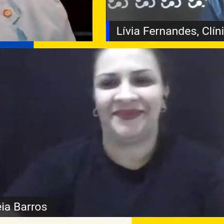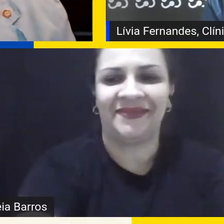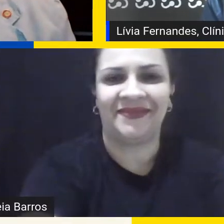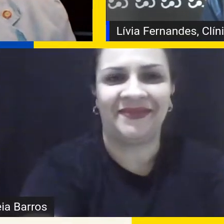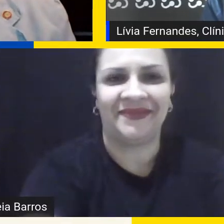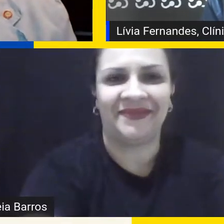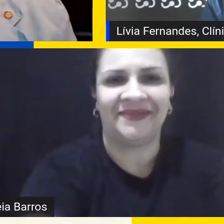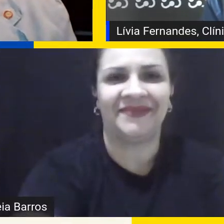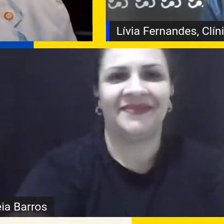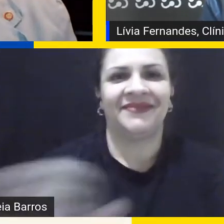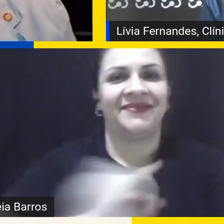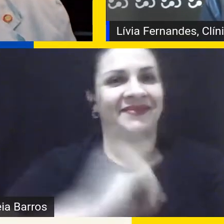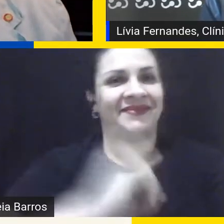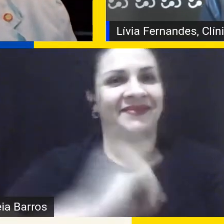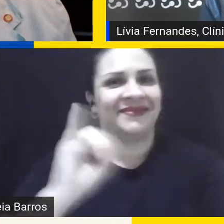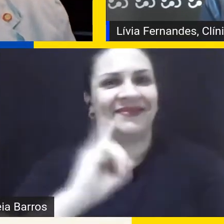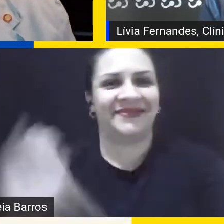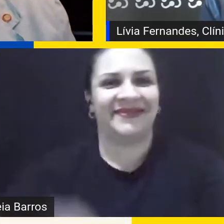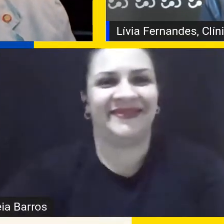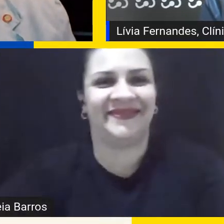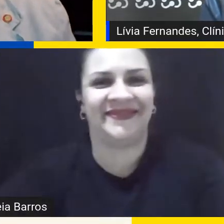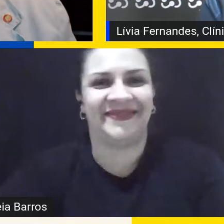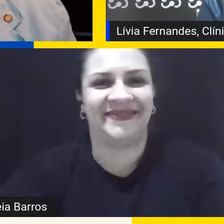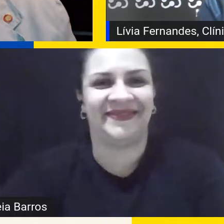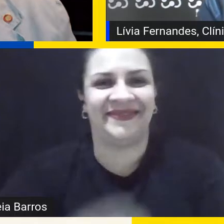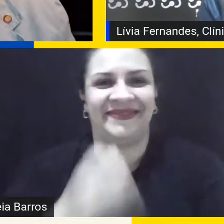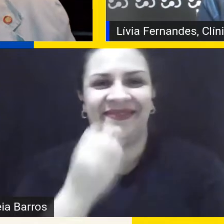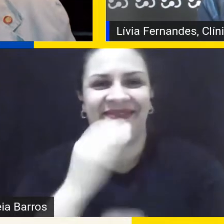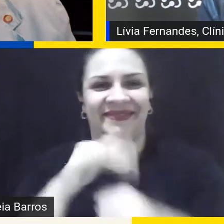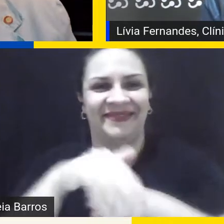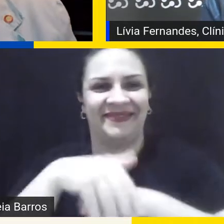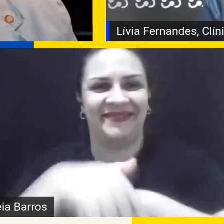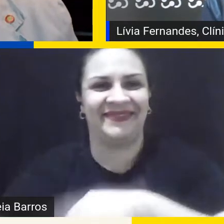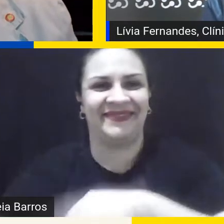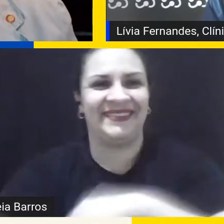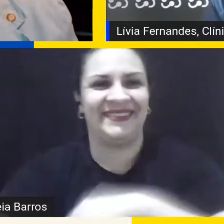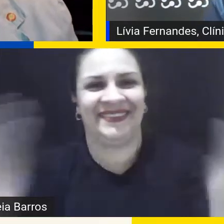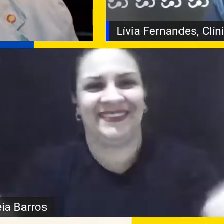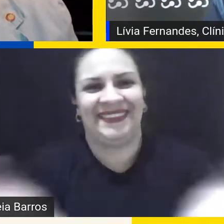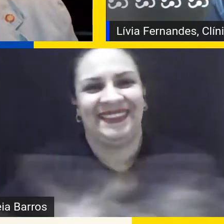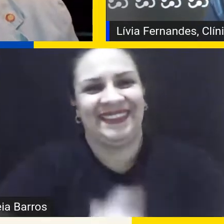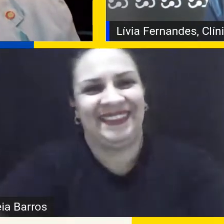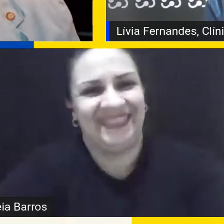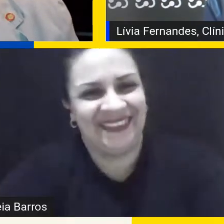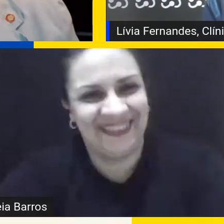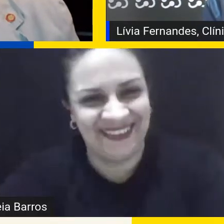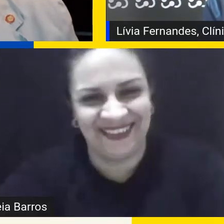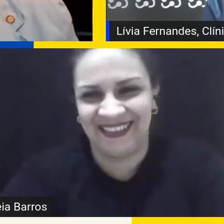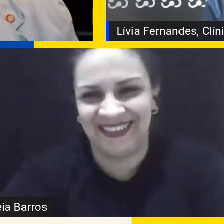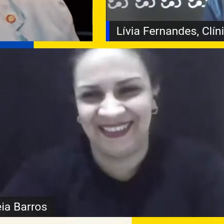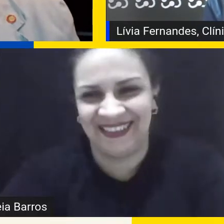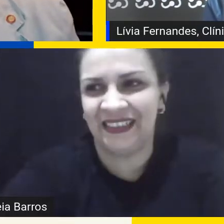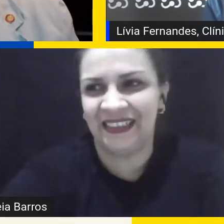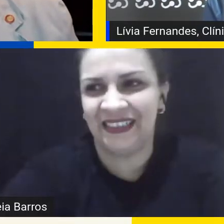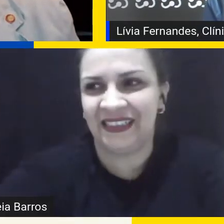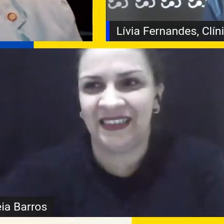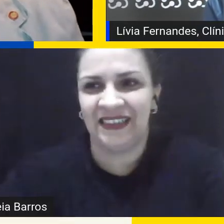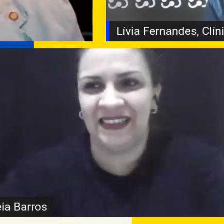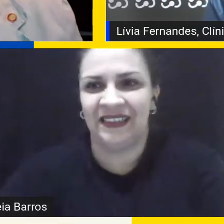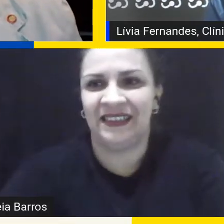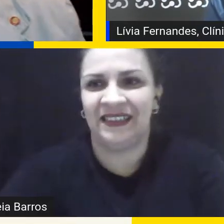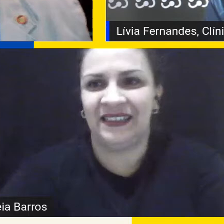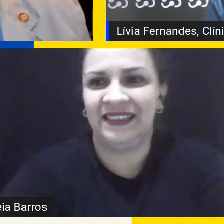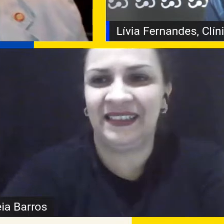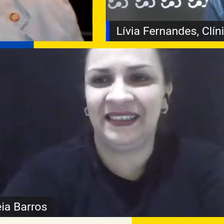Olá, boa Olá, noite, boa noite. bom dia, boa tarde.